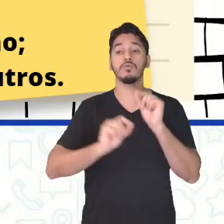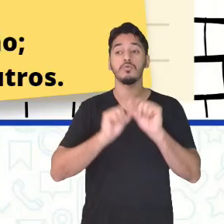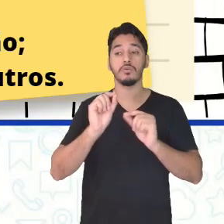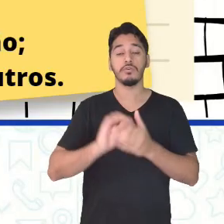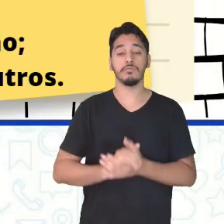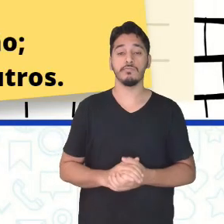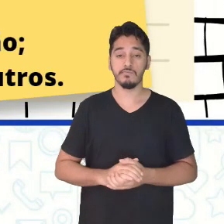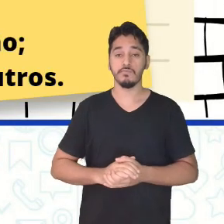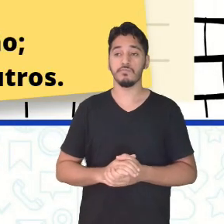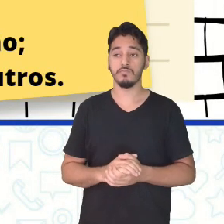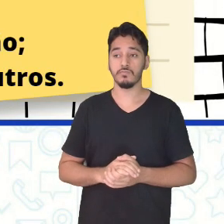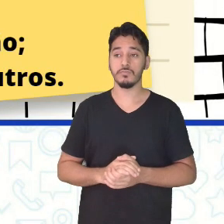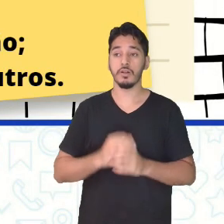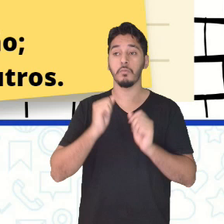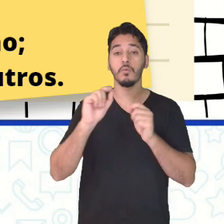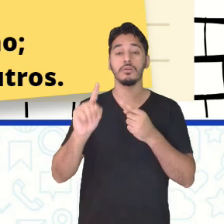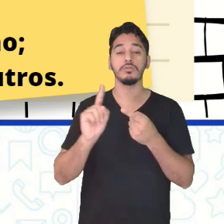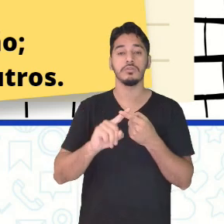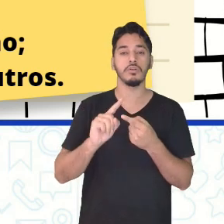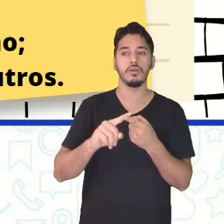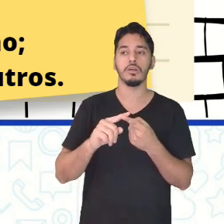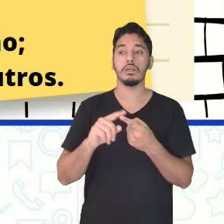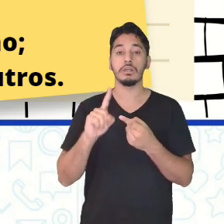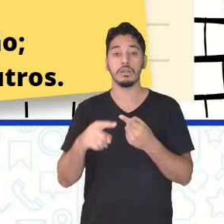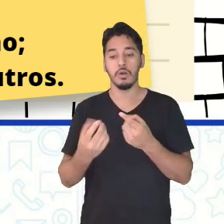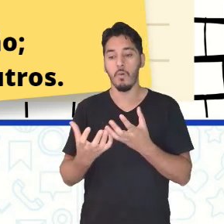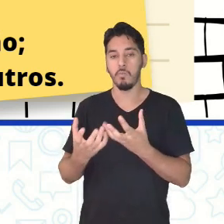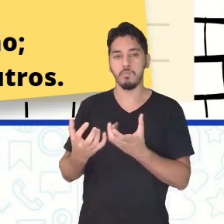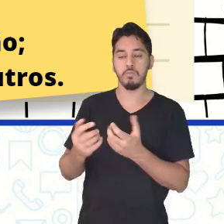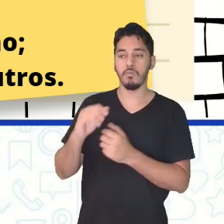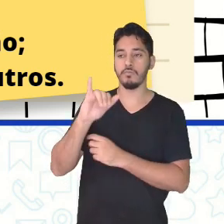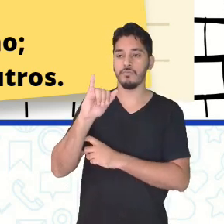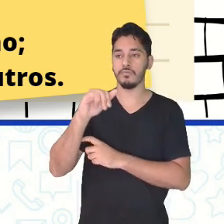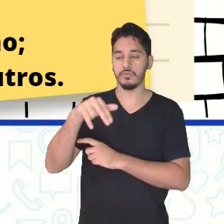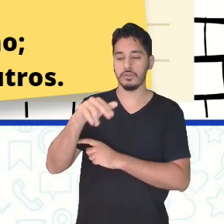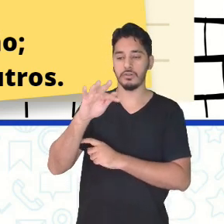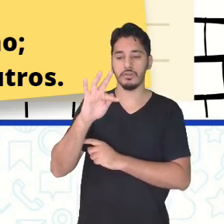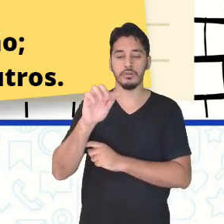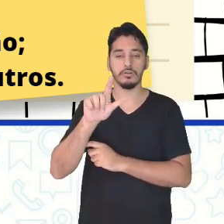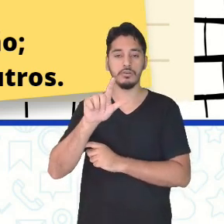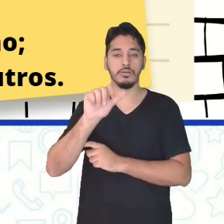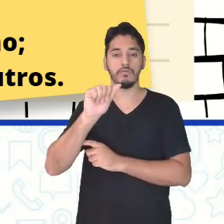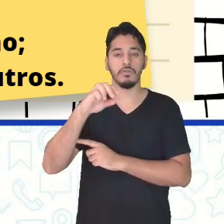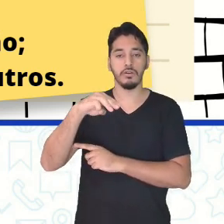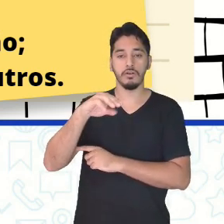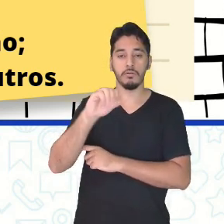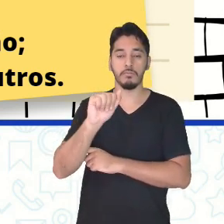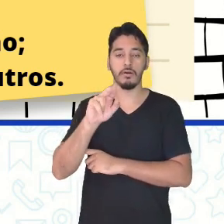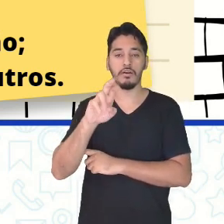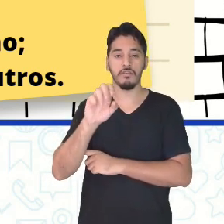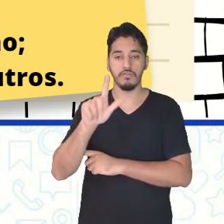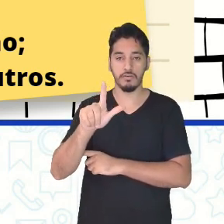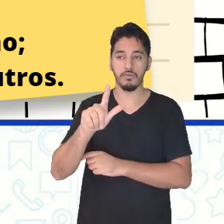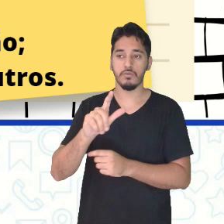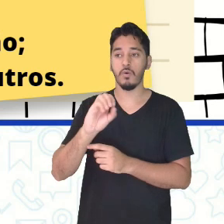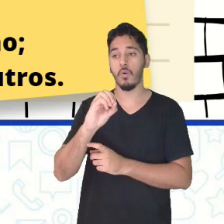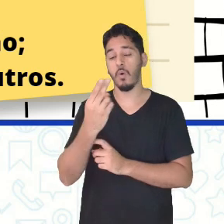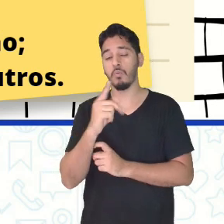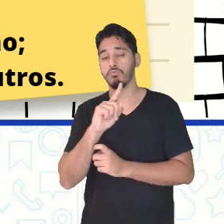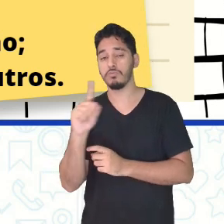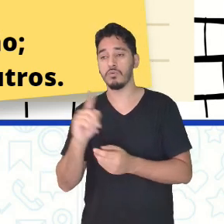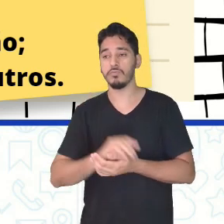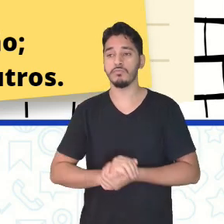propriedades? Elas podem ser inflamáveis ou não. Então, mais uma característica aí, né, da química da